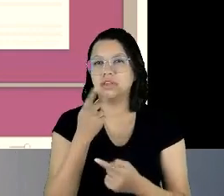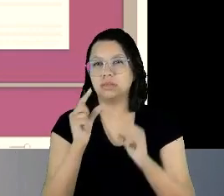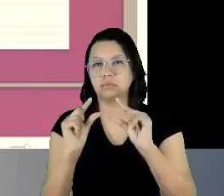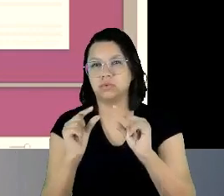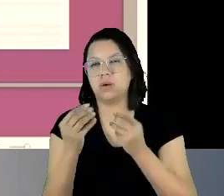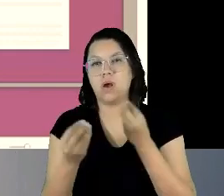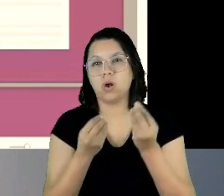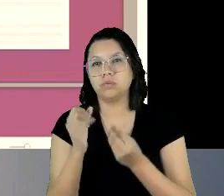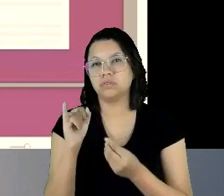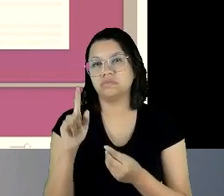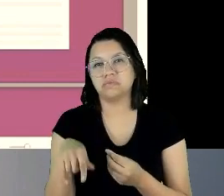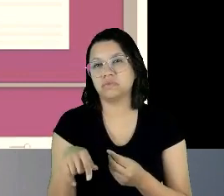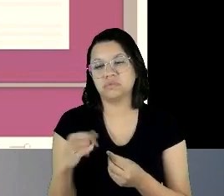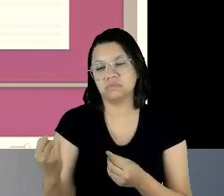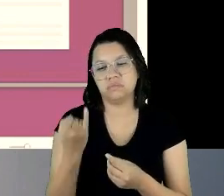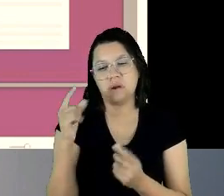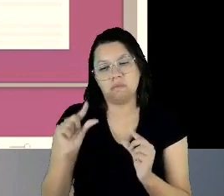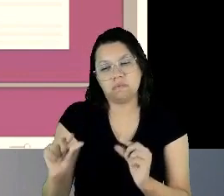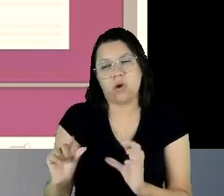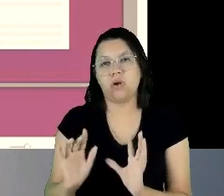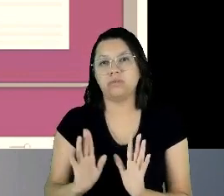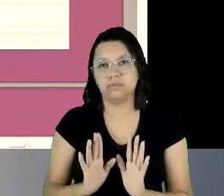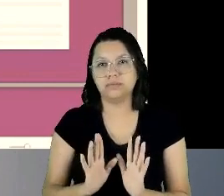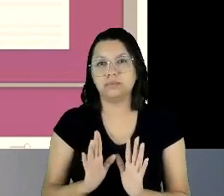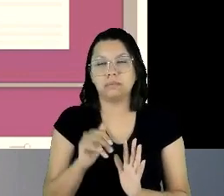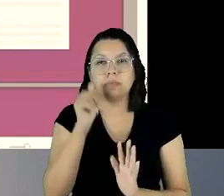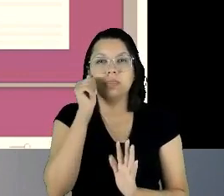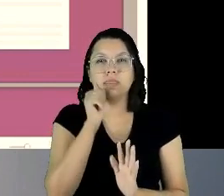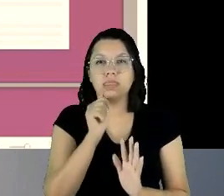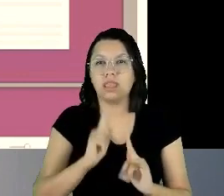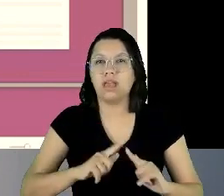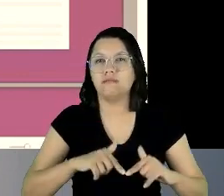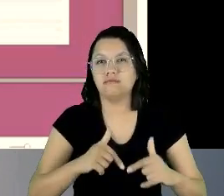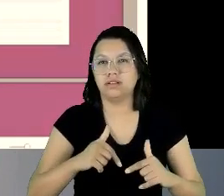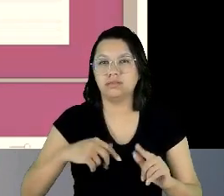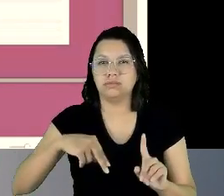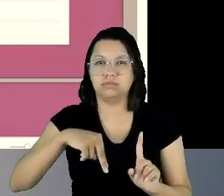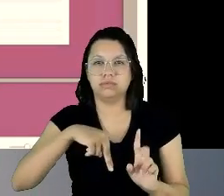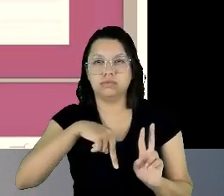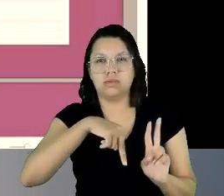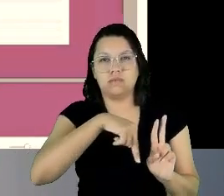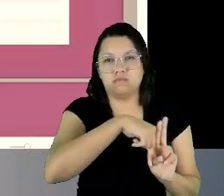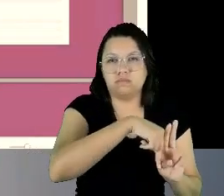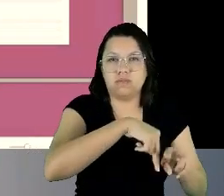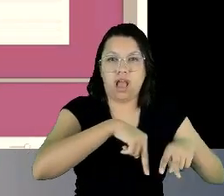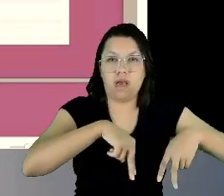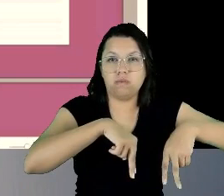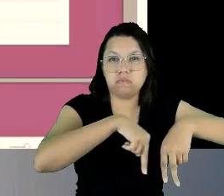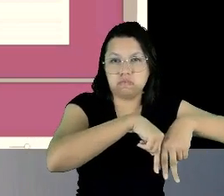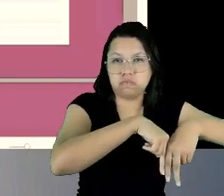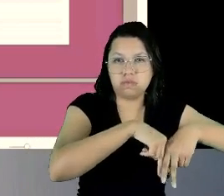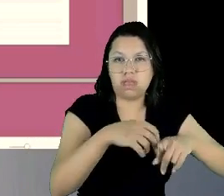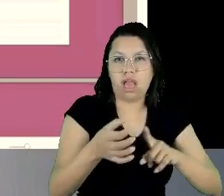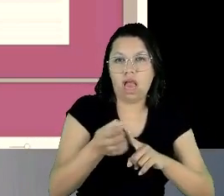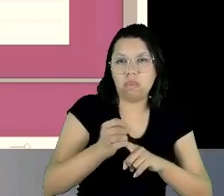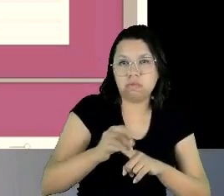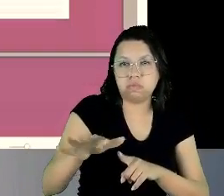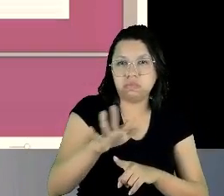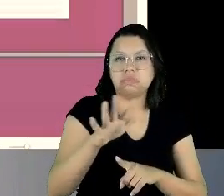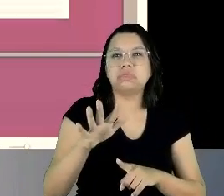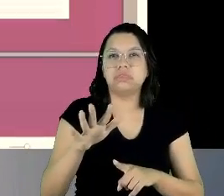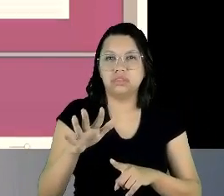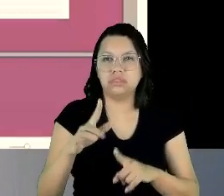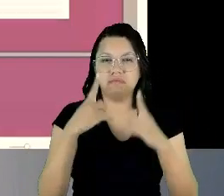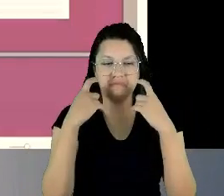se fosse algo de menor importância. As mulheres enfrentam encoxadas, ejaculação na roupa, nas pernas, são expostas à